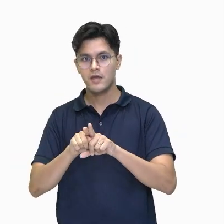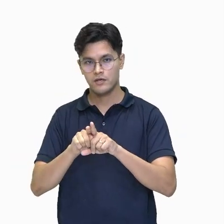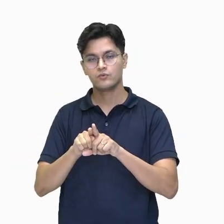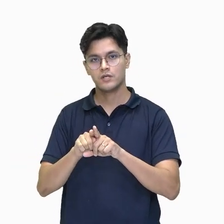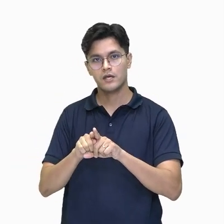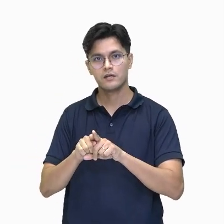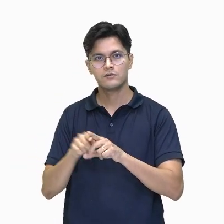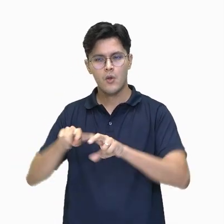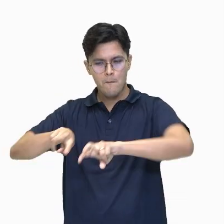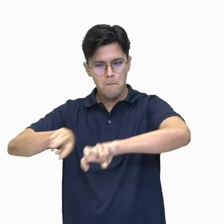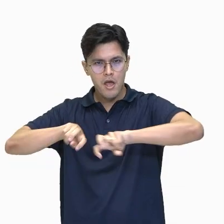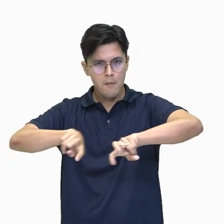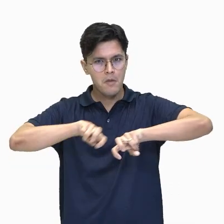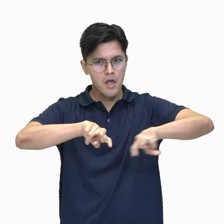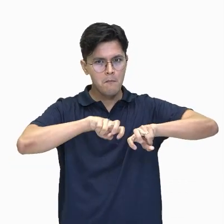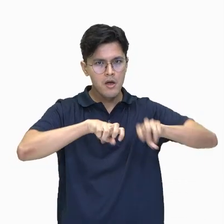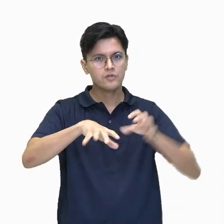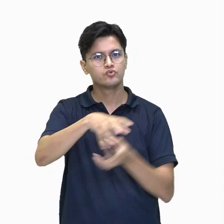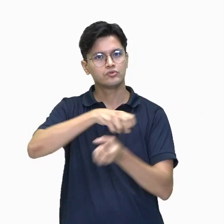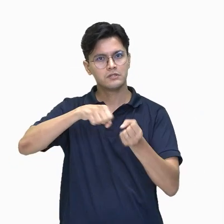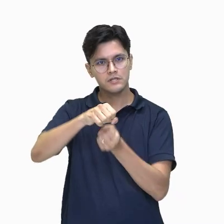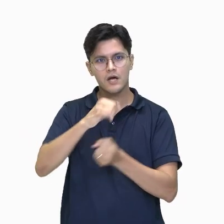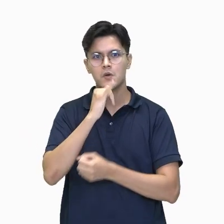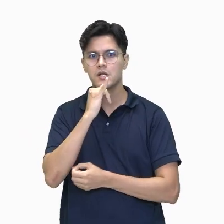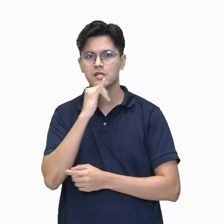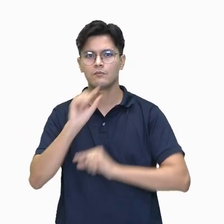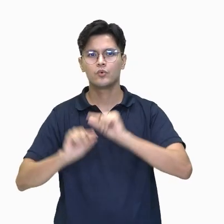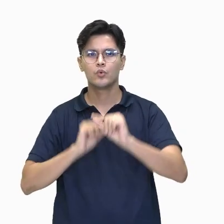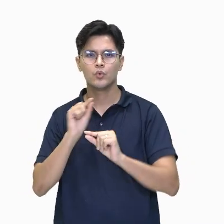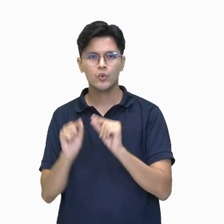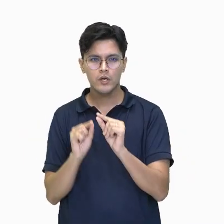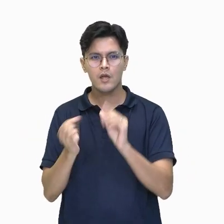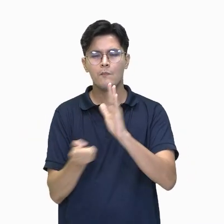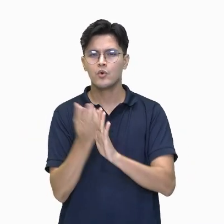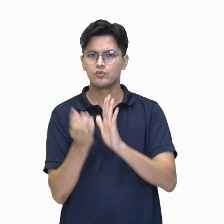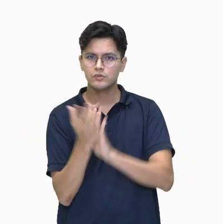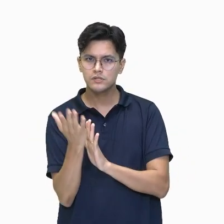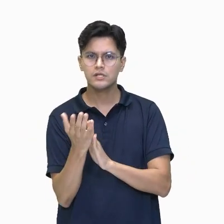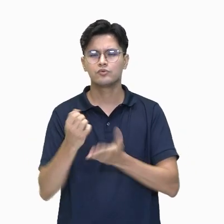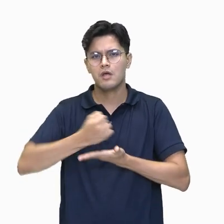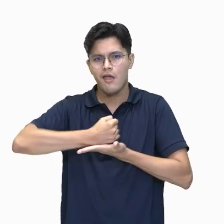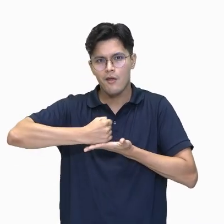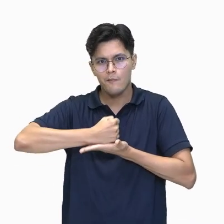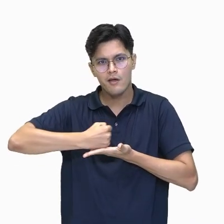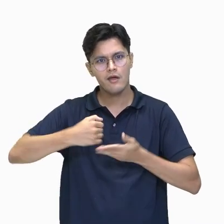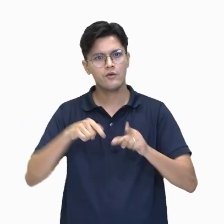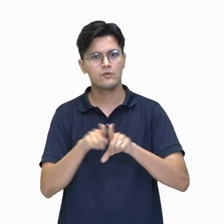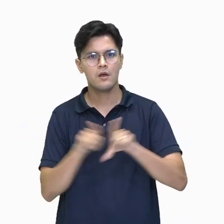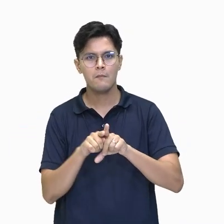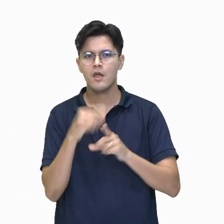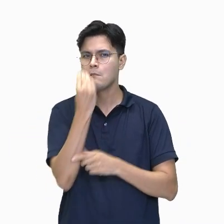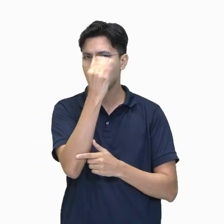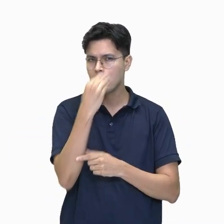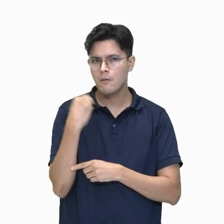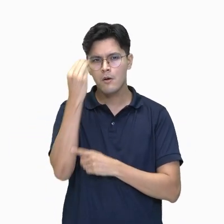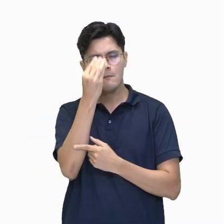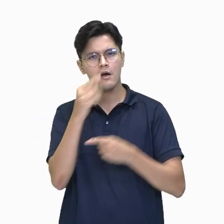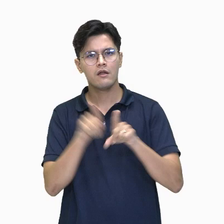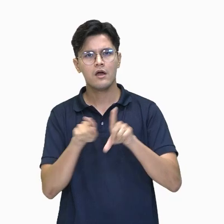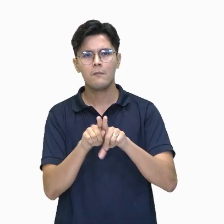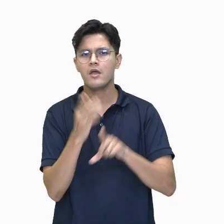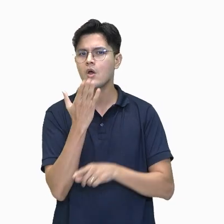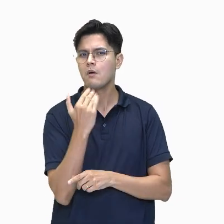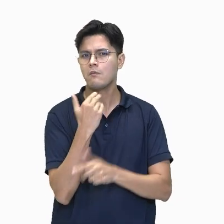fármacos, cosméticos e alimentos. Isso inclui o manejo sustentável de produção não madeireiros, como o açaí, a castanha do